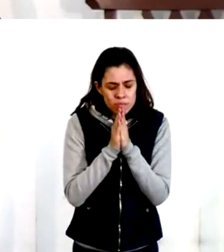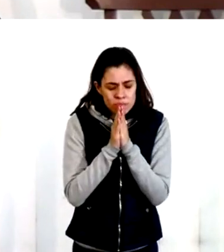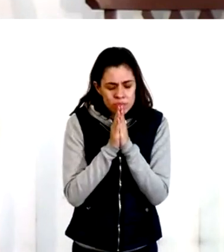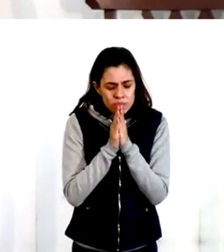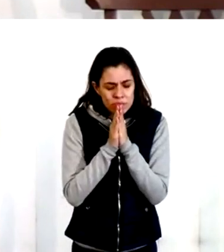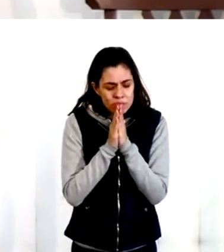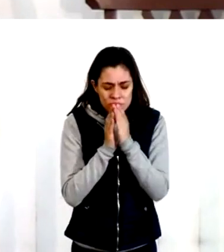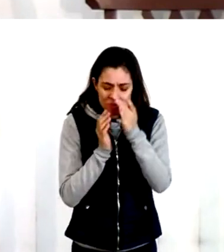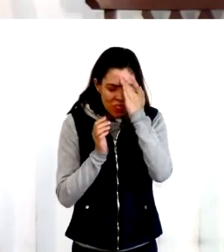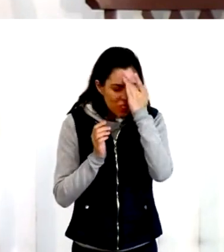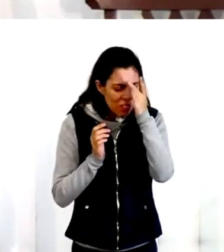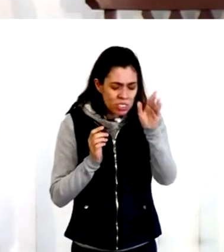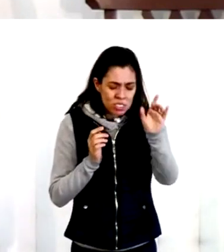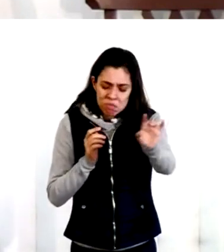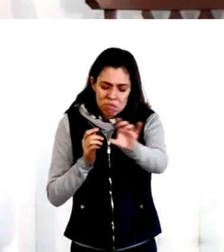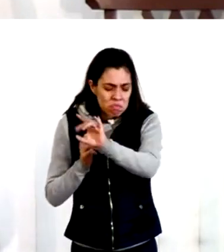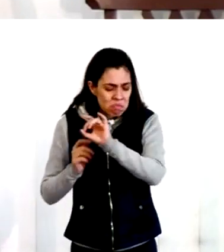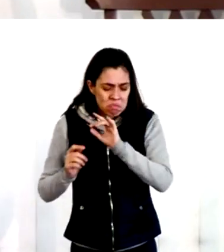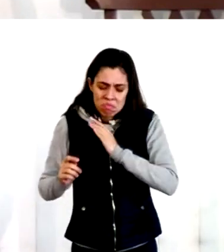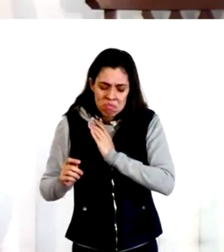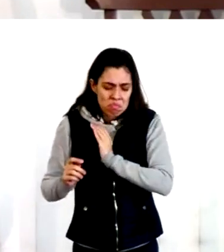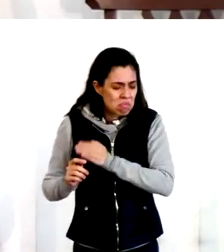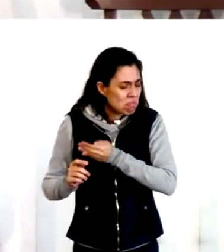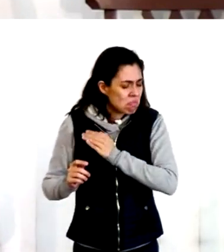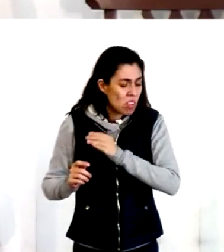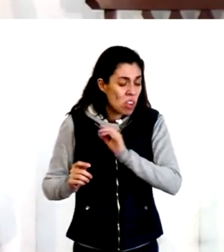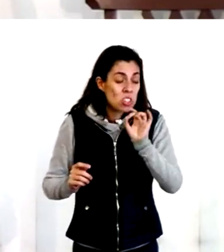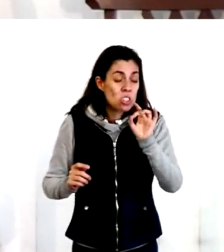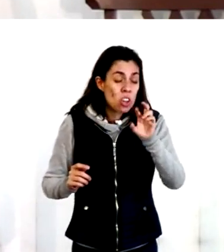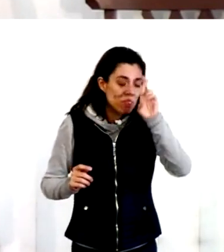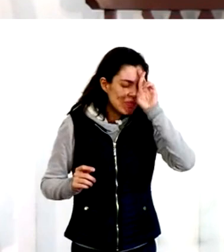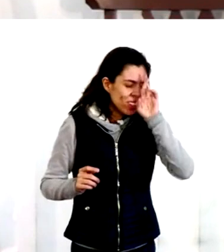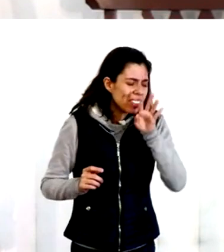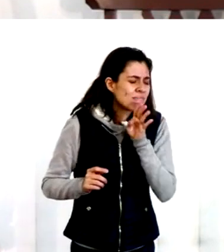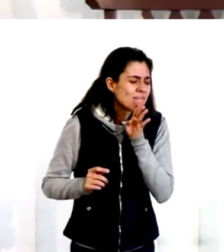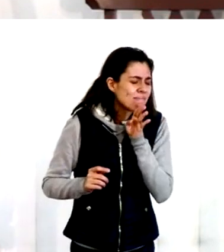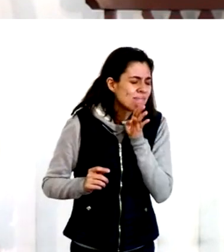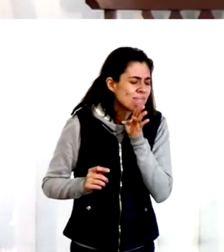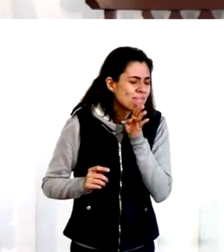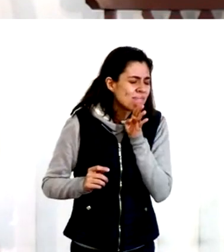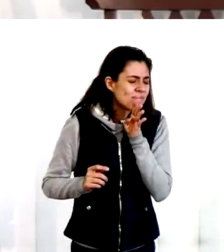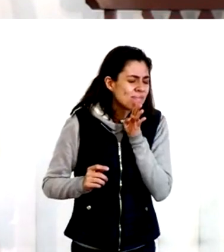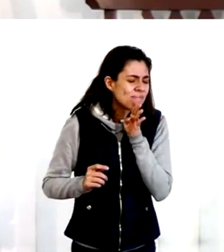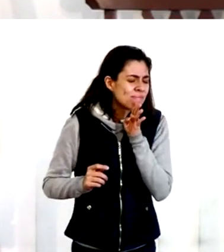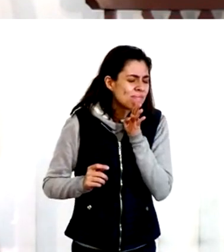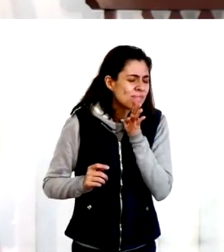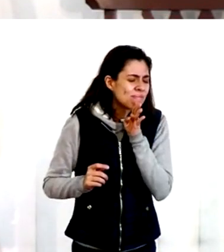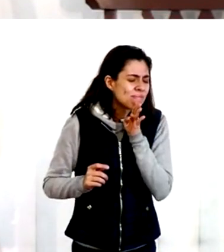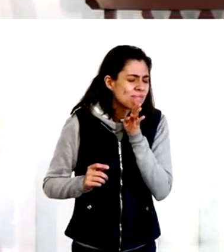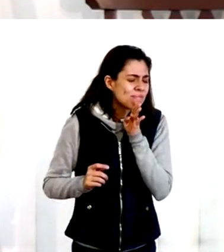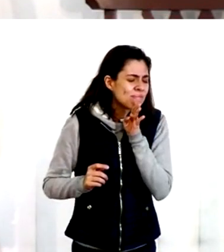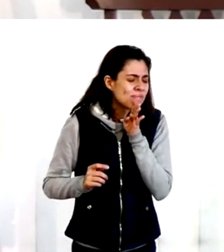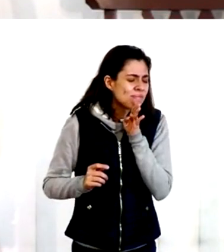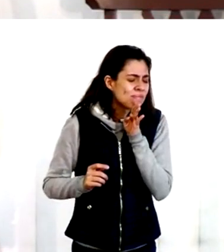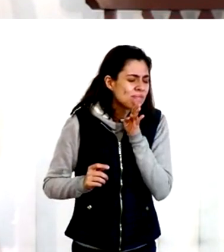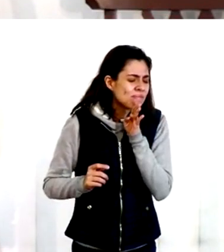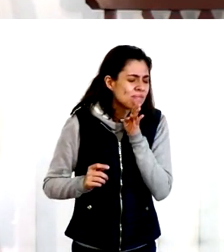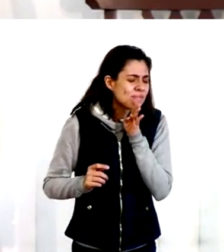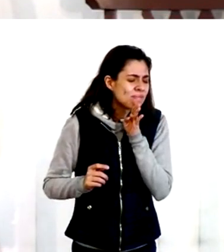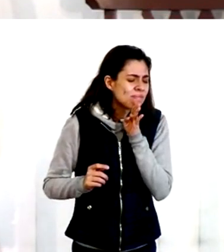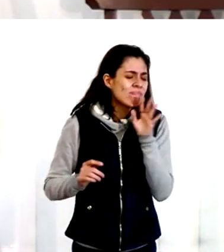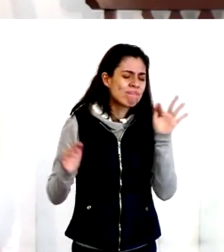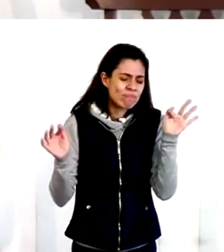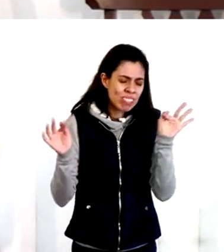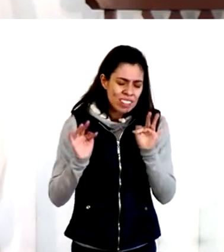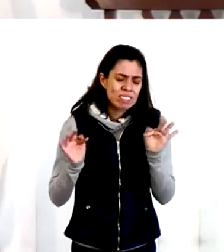Nós não conhecemos o coração das pessoas, Senhor, mas o Senhor conhece. E a nossa alegria é saber que o Senhor conhece